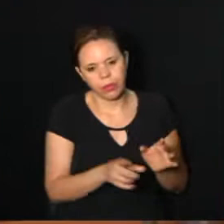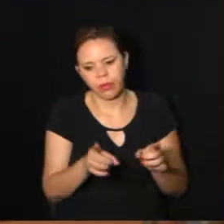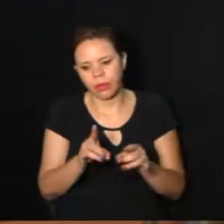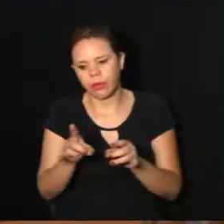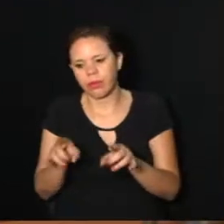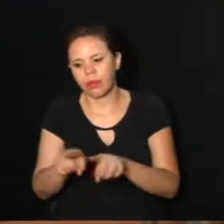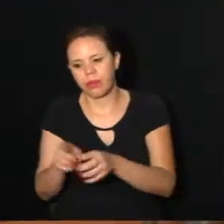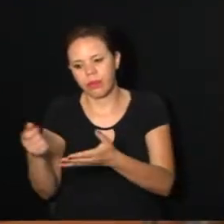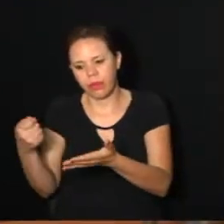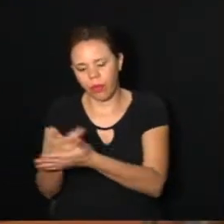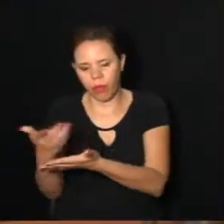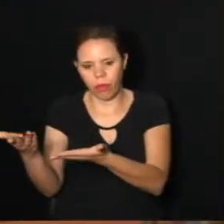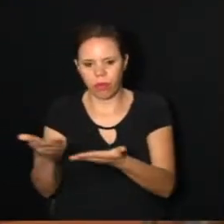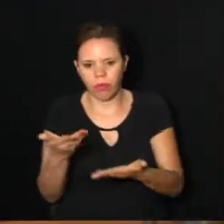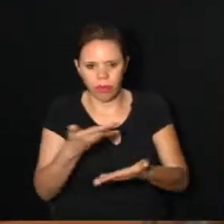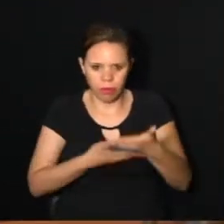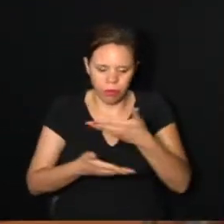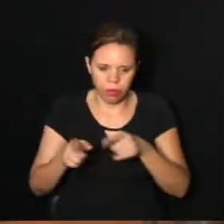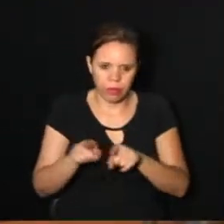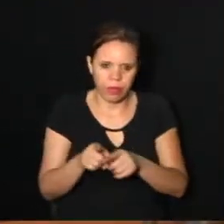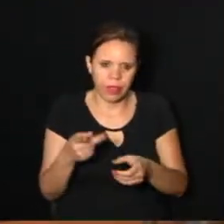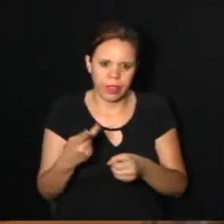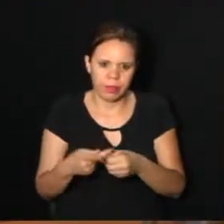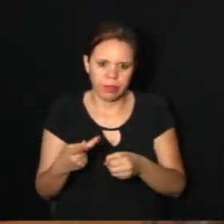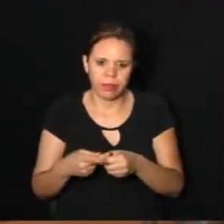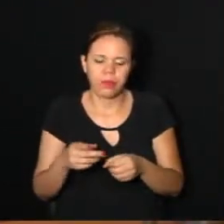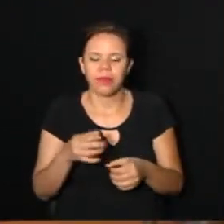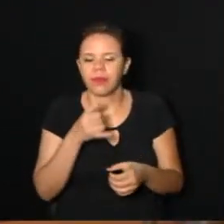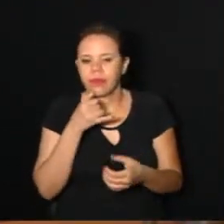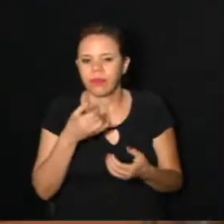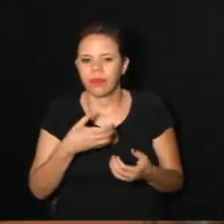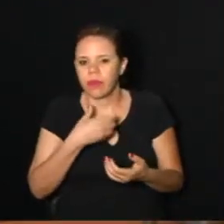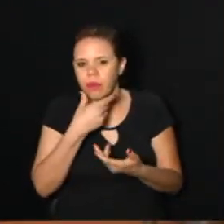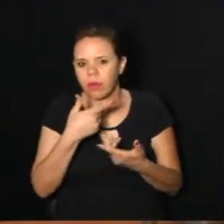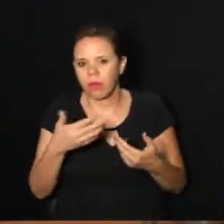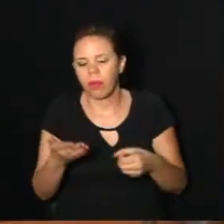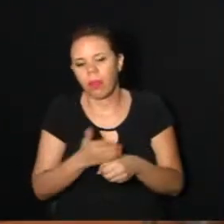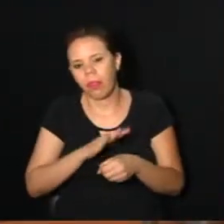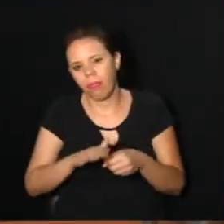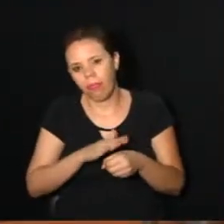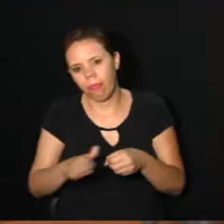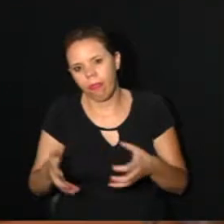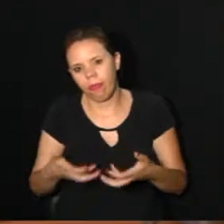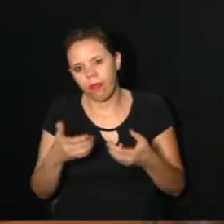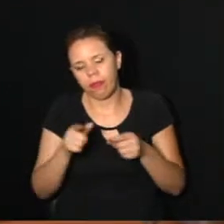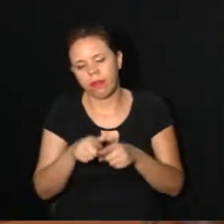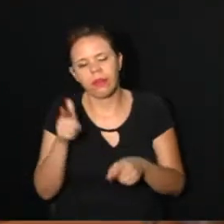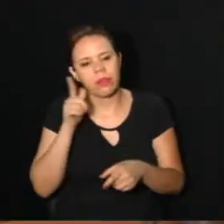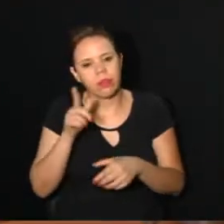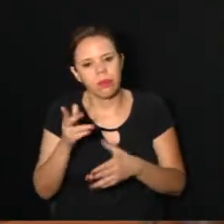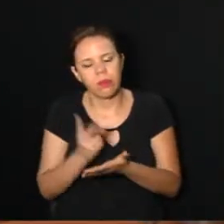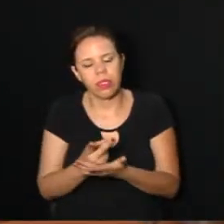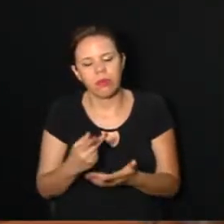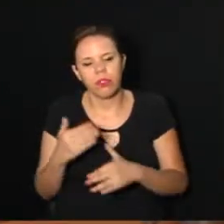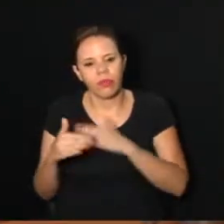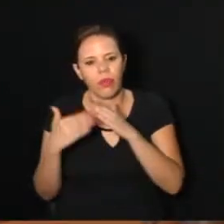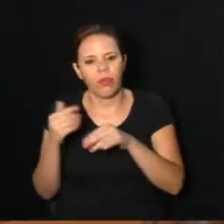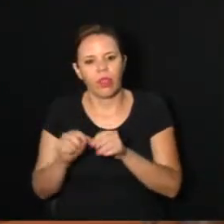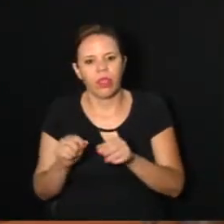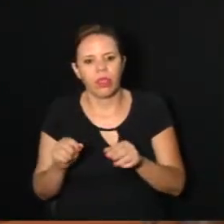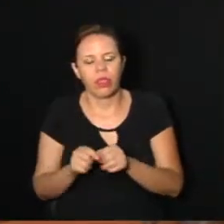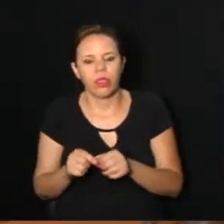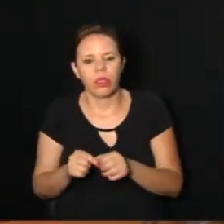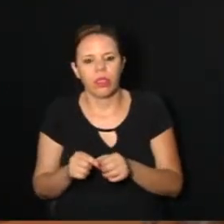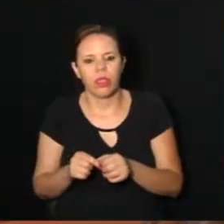agrícolas, principalmente mini legumes, né, ele mesmo conseguiu desenvolver, são mini